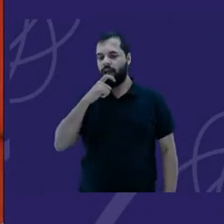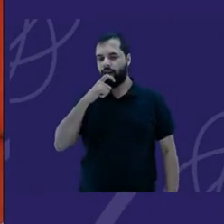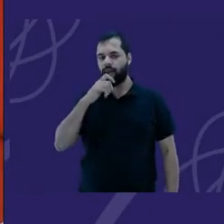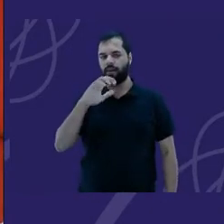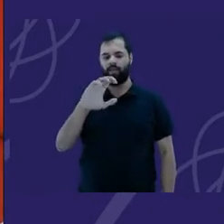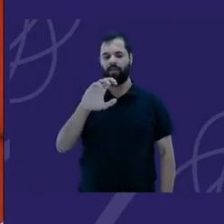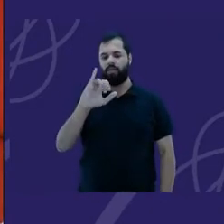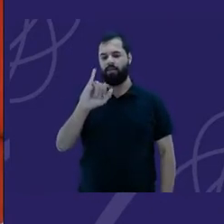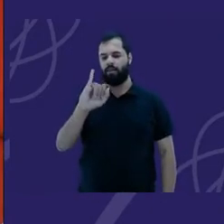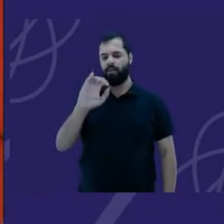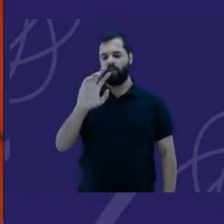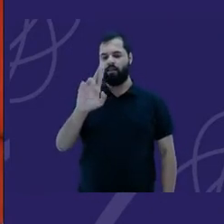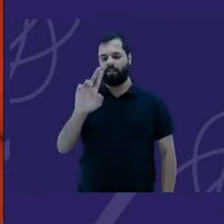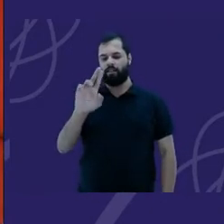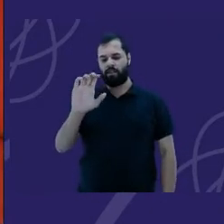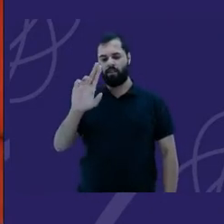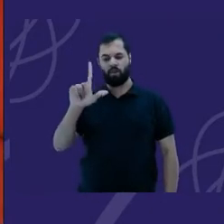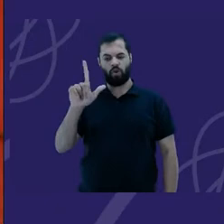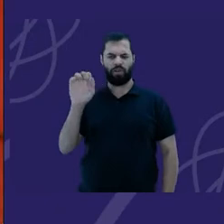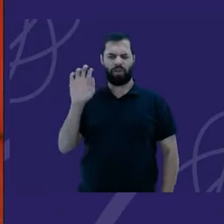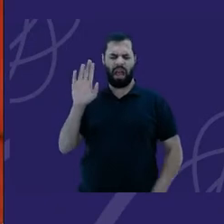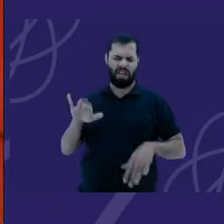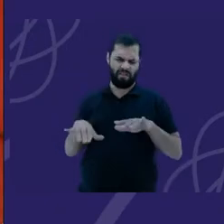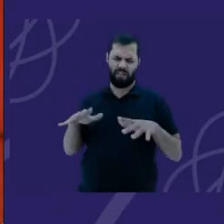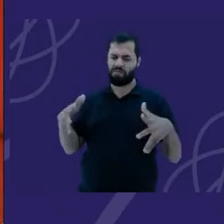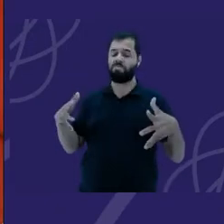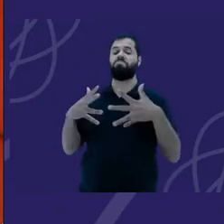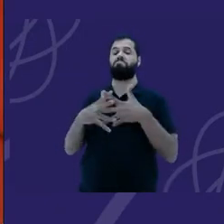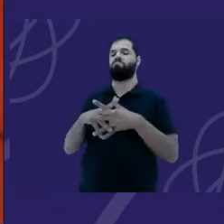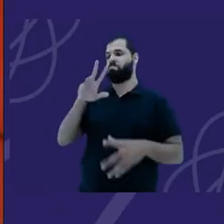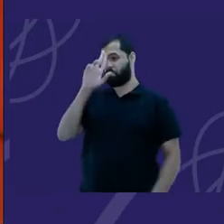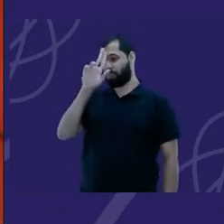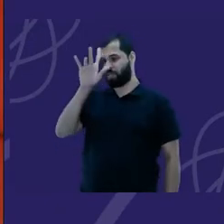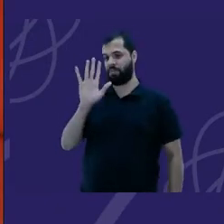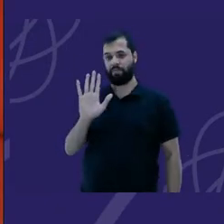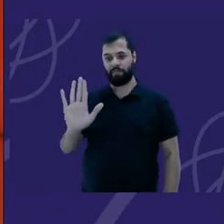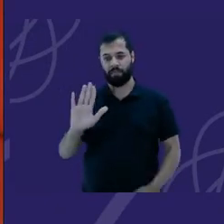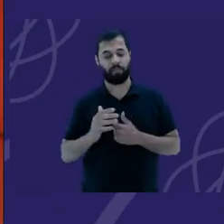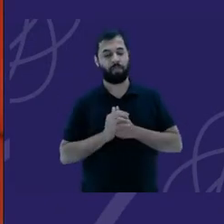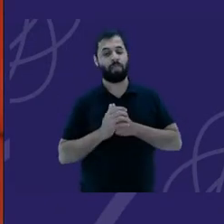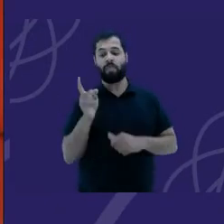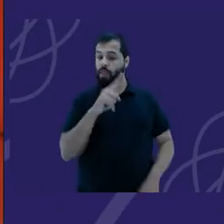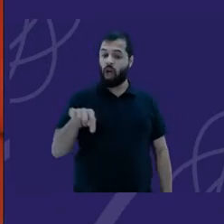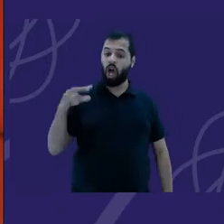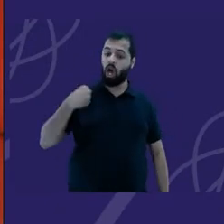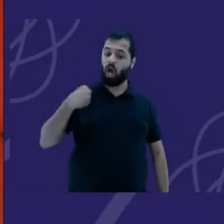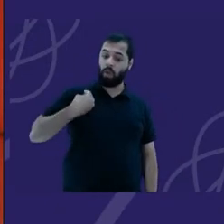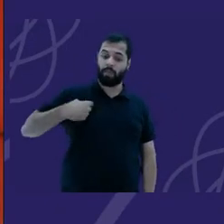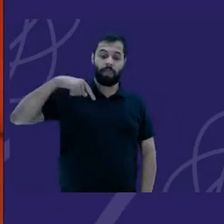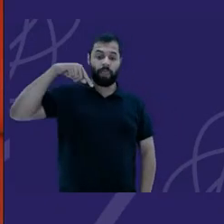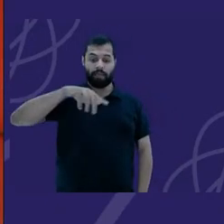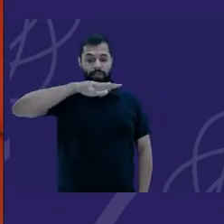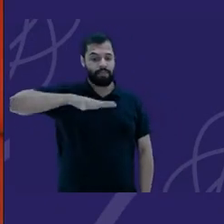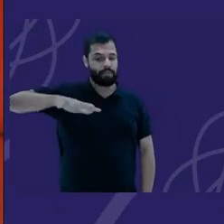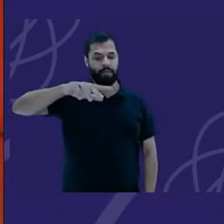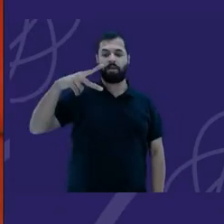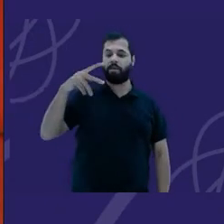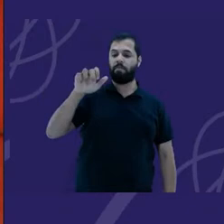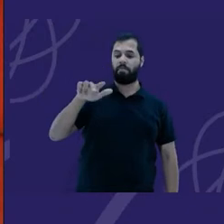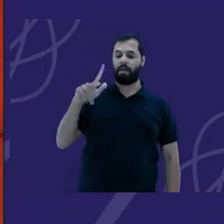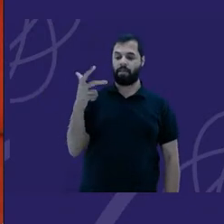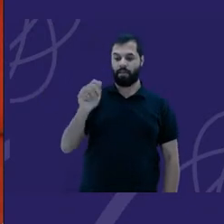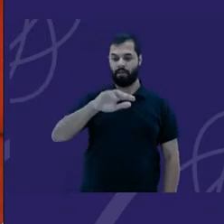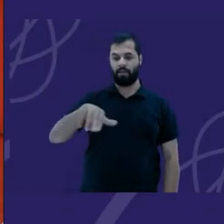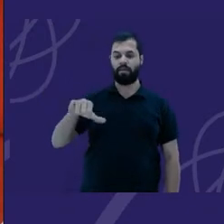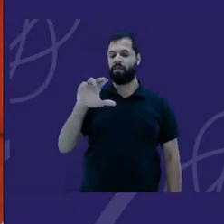Eu sempre me engano com relação a isso. Nós estamos aqui na Penha Circular e aqui na Rua